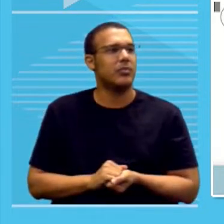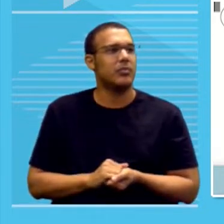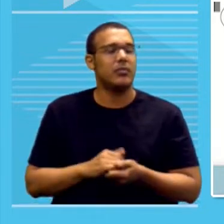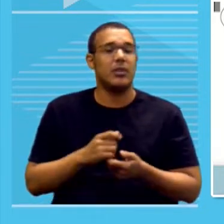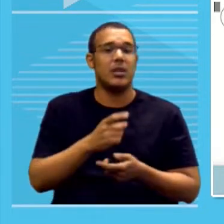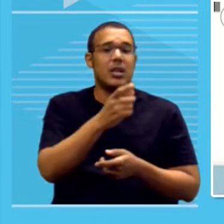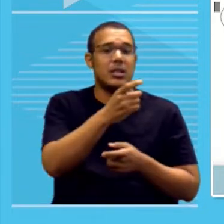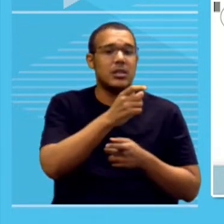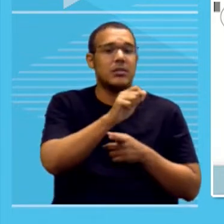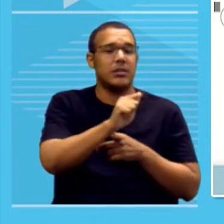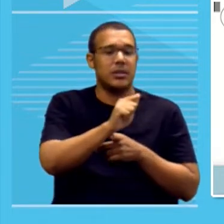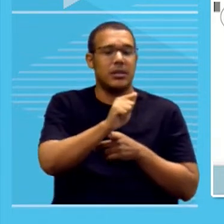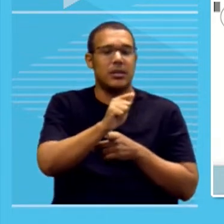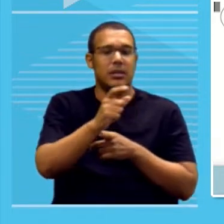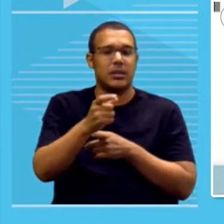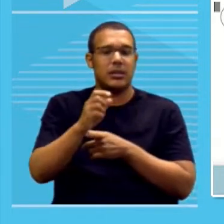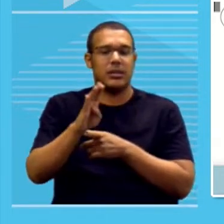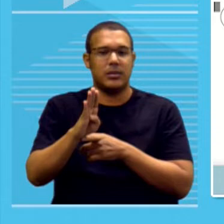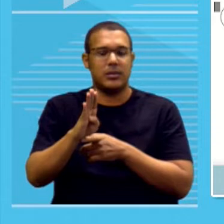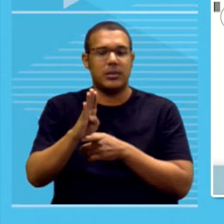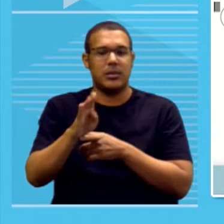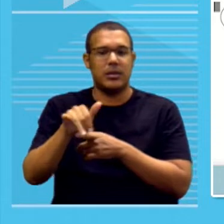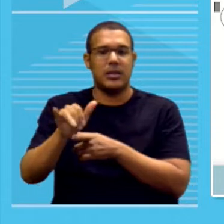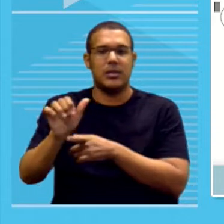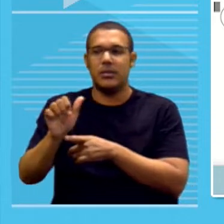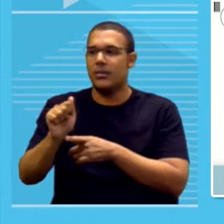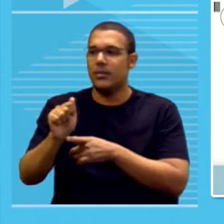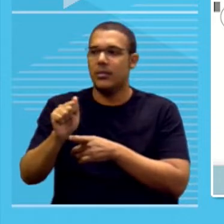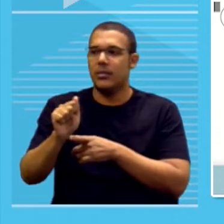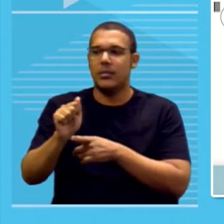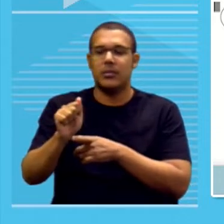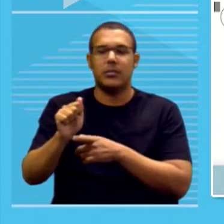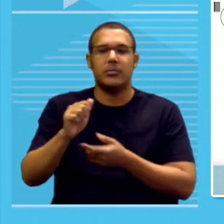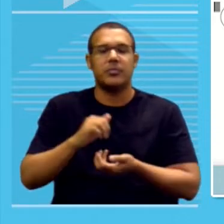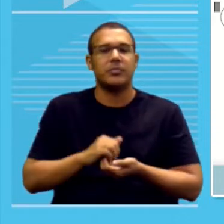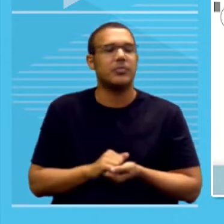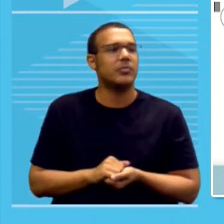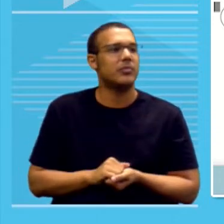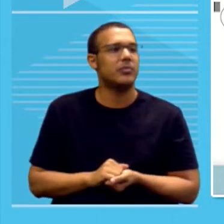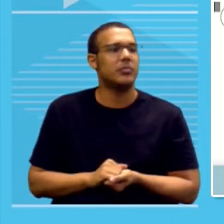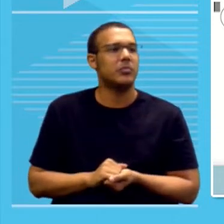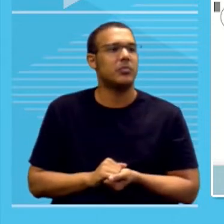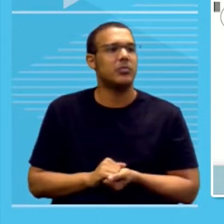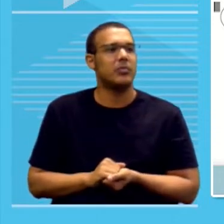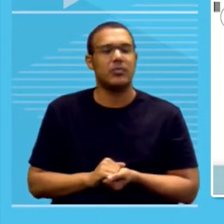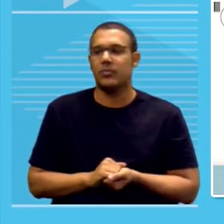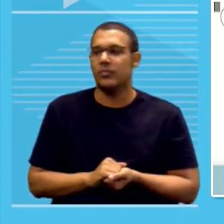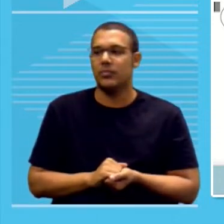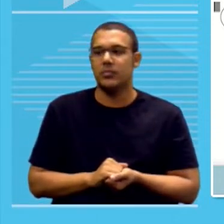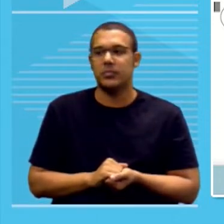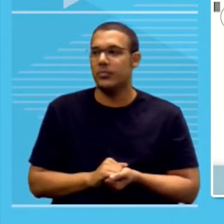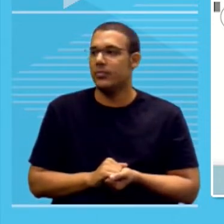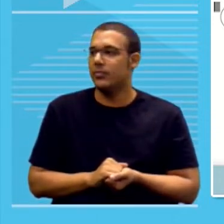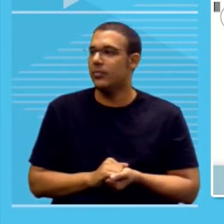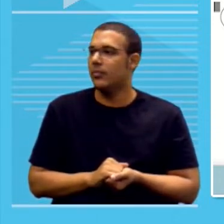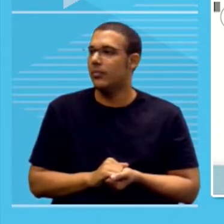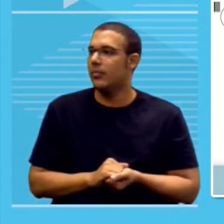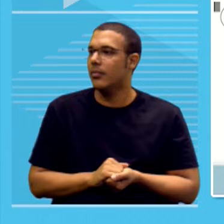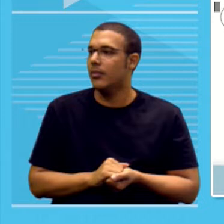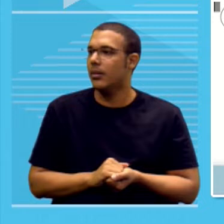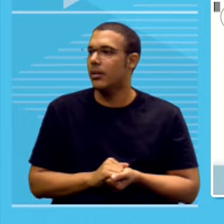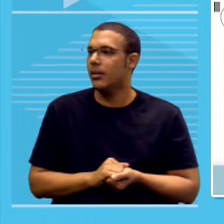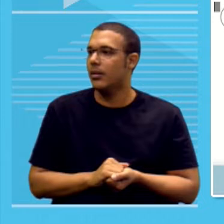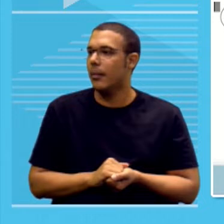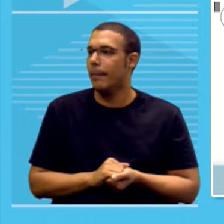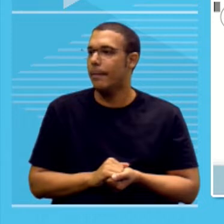xa você tem XB você tem y a você tem Y B Professor Eu acho que eu tô entendendo se eu pego lá